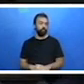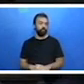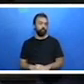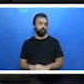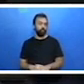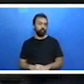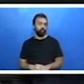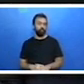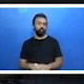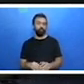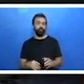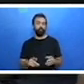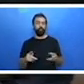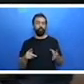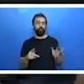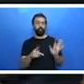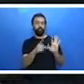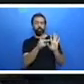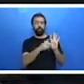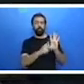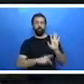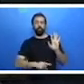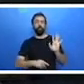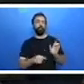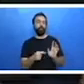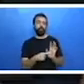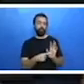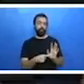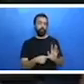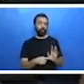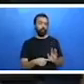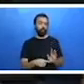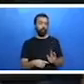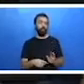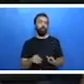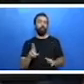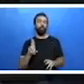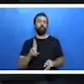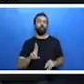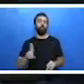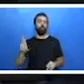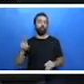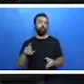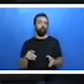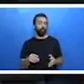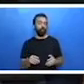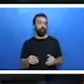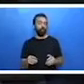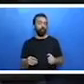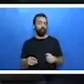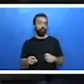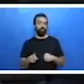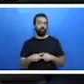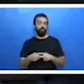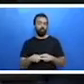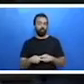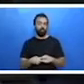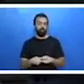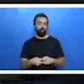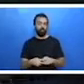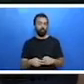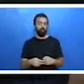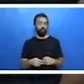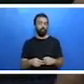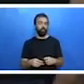aqui, ó, no poema, no tempo que os bichos falavam, o cordelista usou verbos de ação, e nós estamos destacando aqui, ó, em